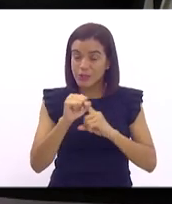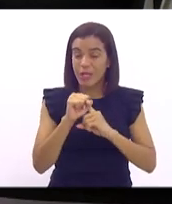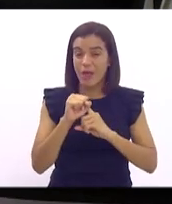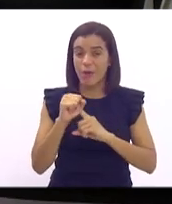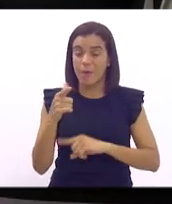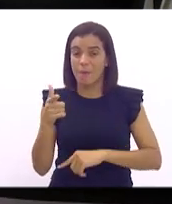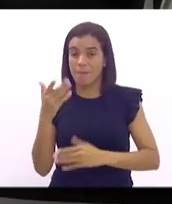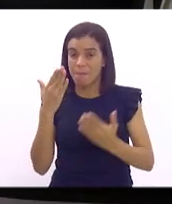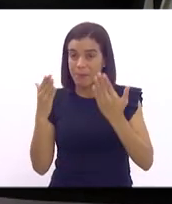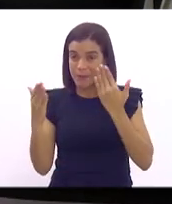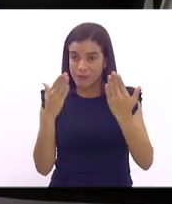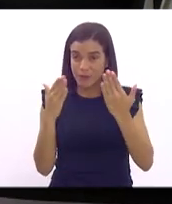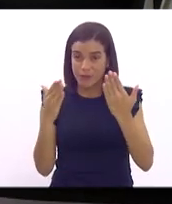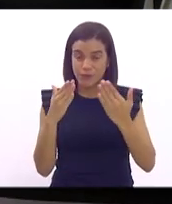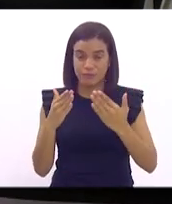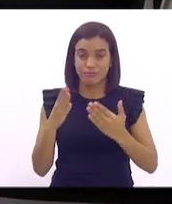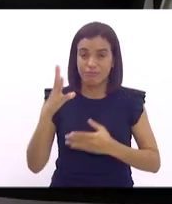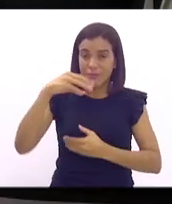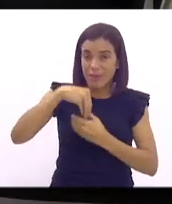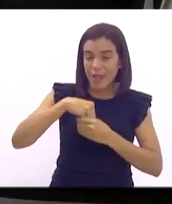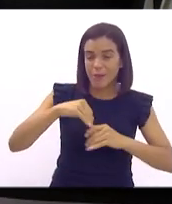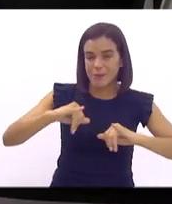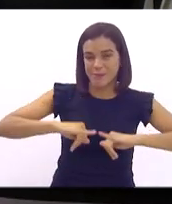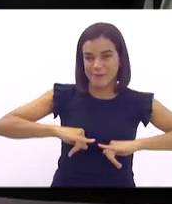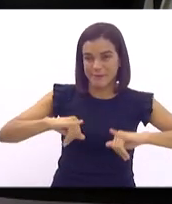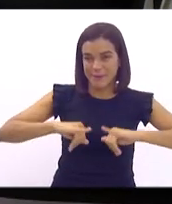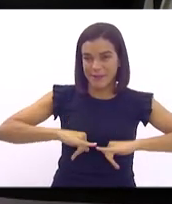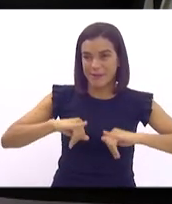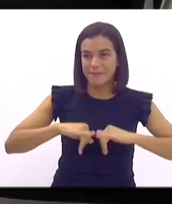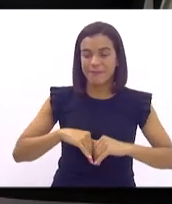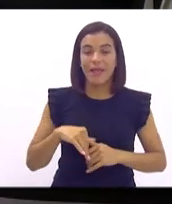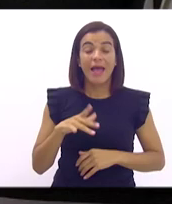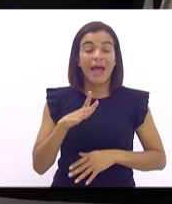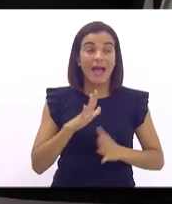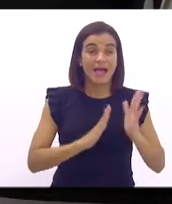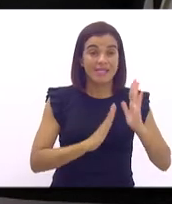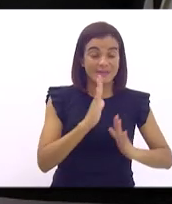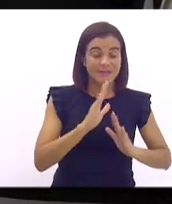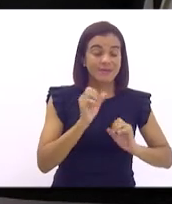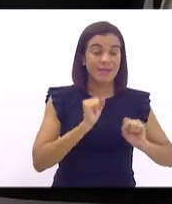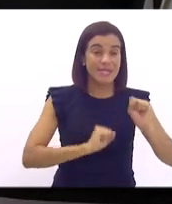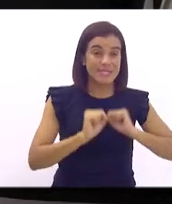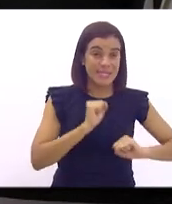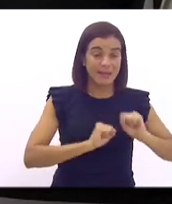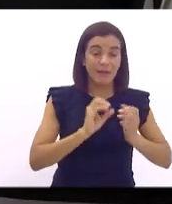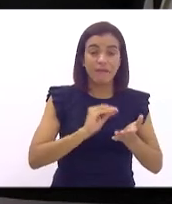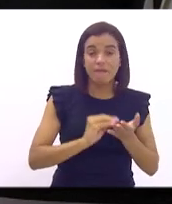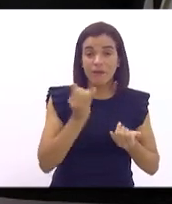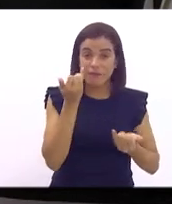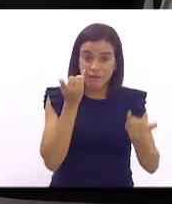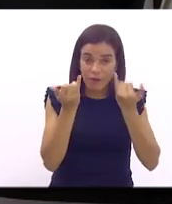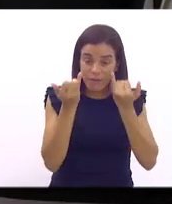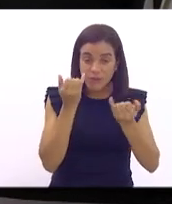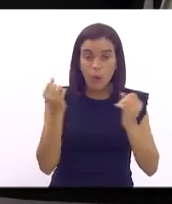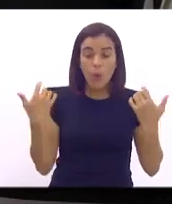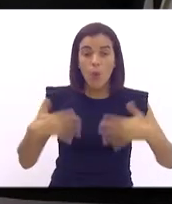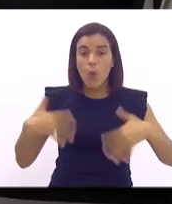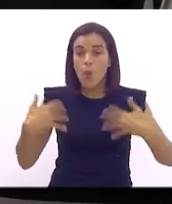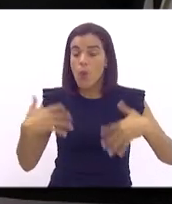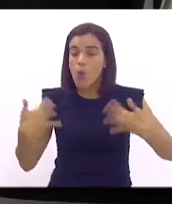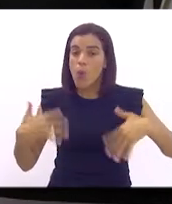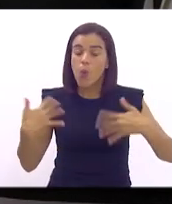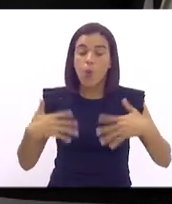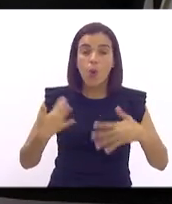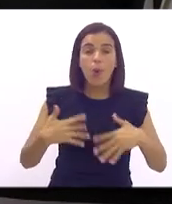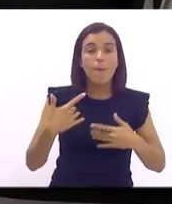psicológico, num sofrimento. Né? Então, às vezes, uma ansiedade é uma falta de informação, um desespero porque você acha que o